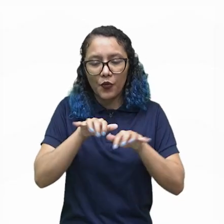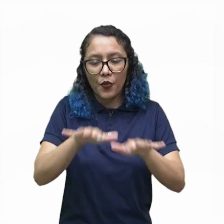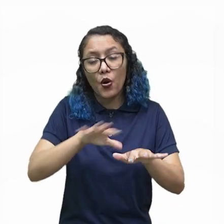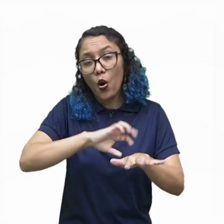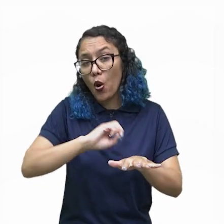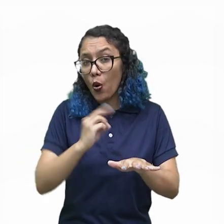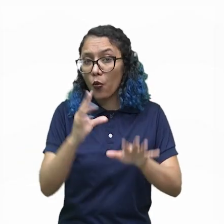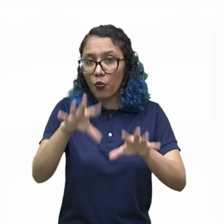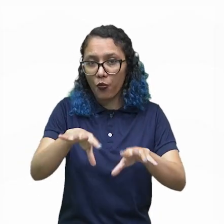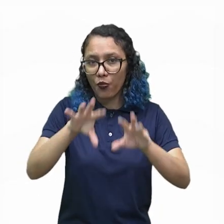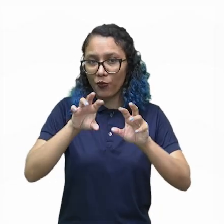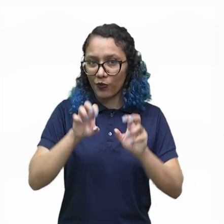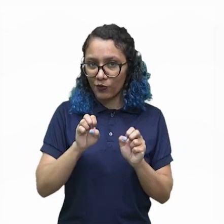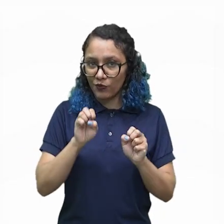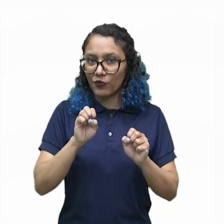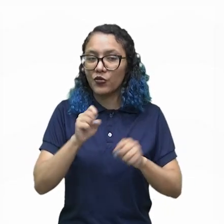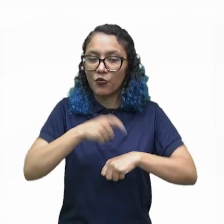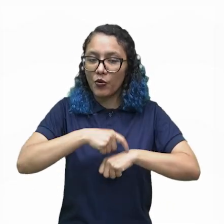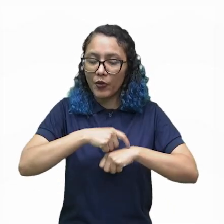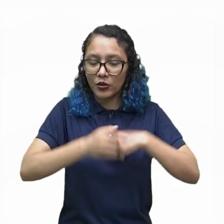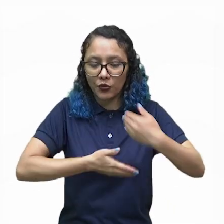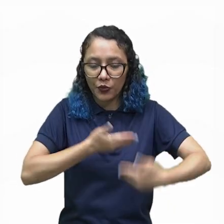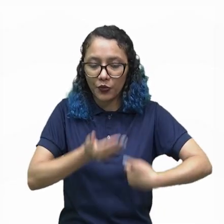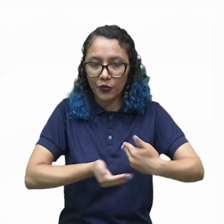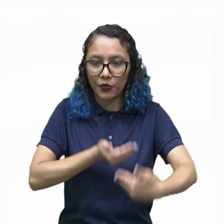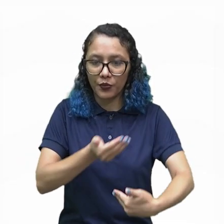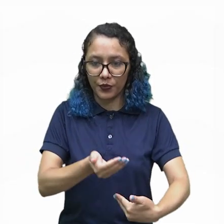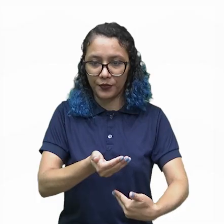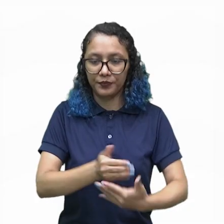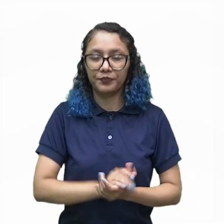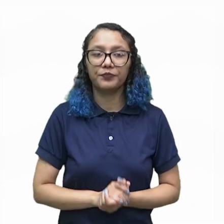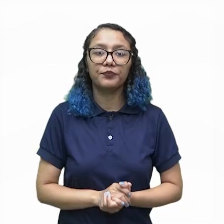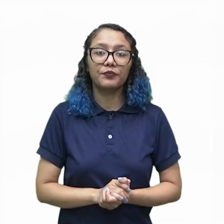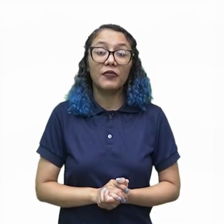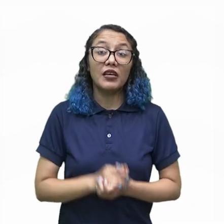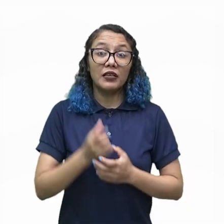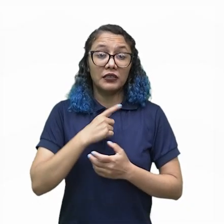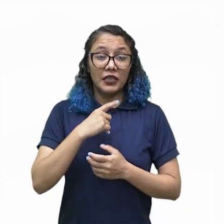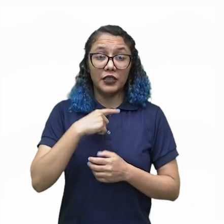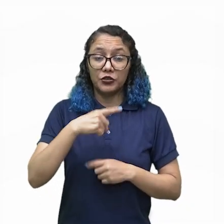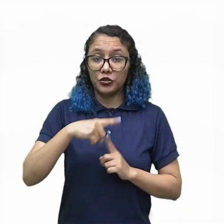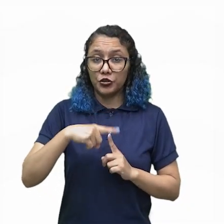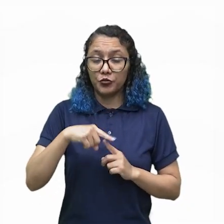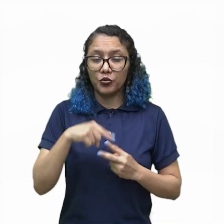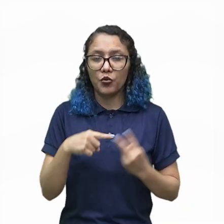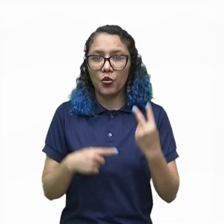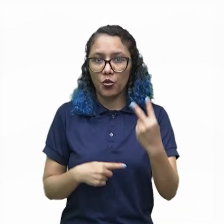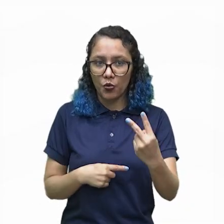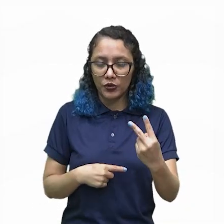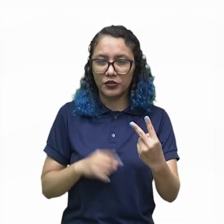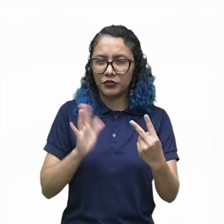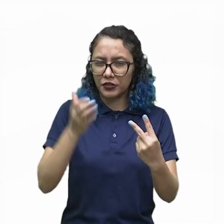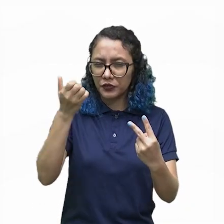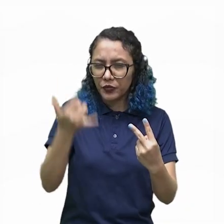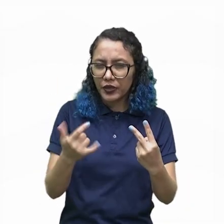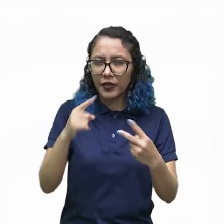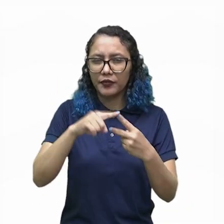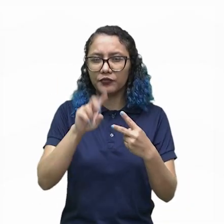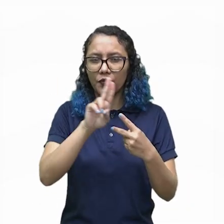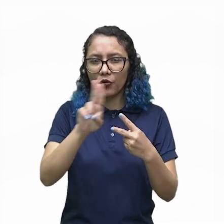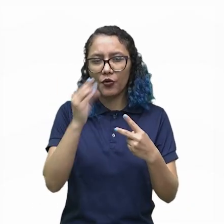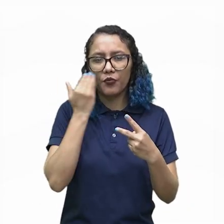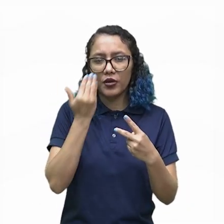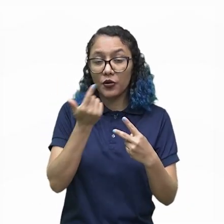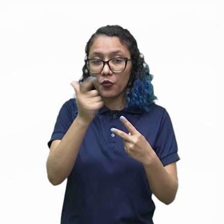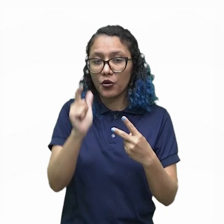ou absorvido nos processos, tá? E aí nós temos dois tipos, né, de processos, como eu já falei. O exotérmico e